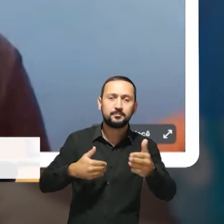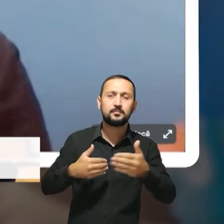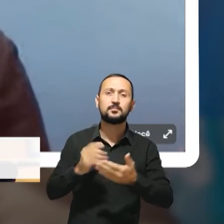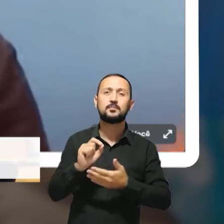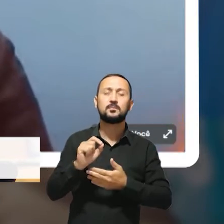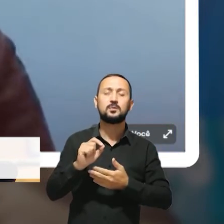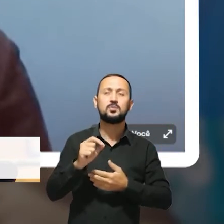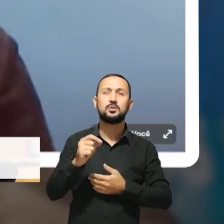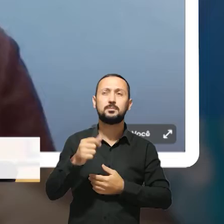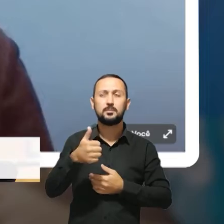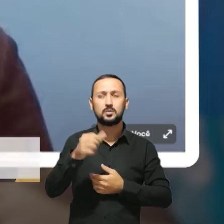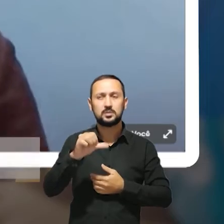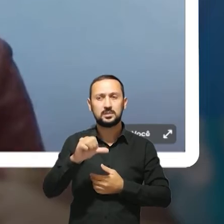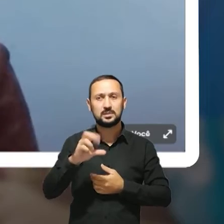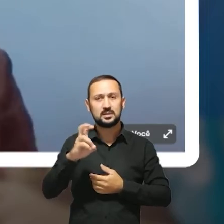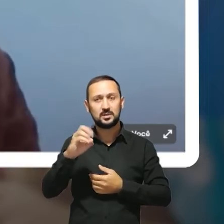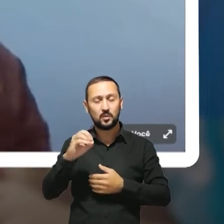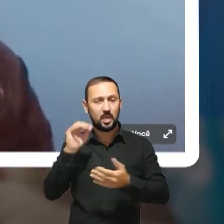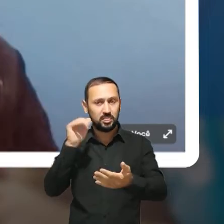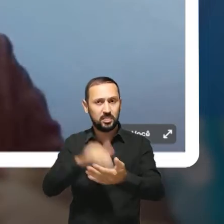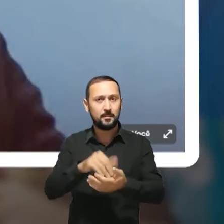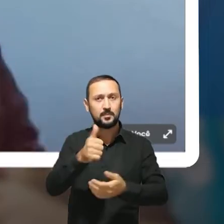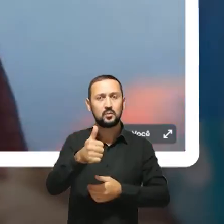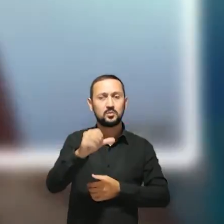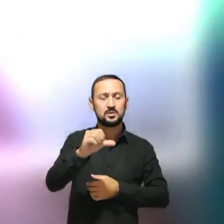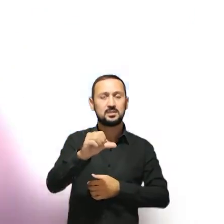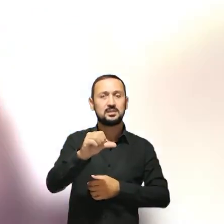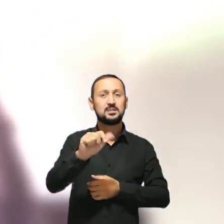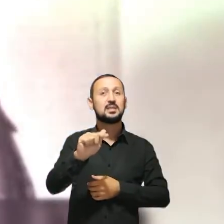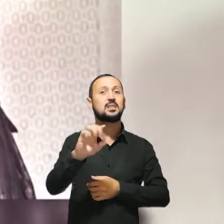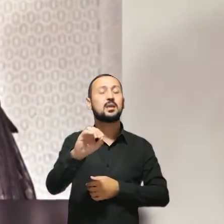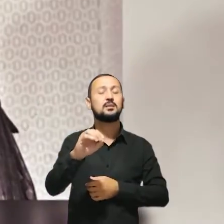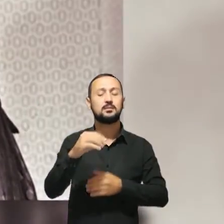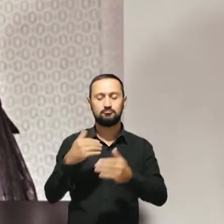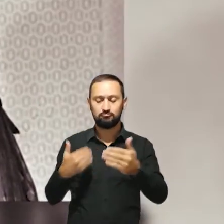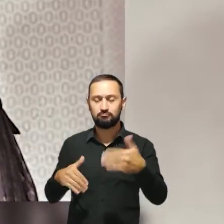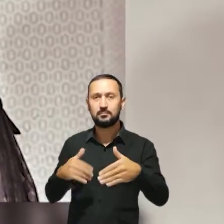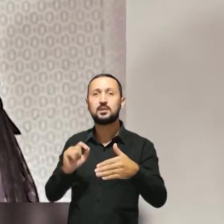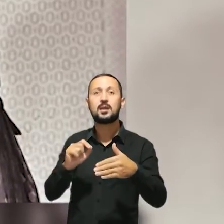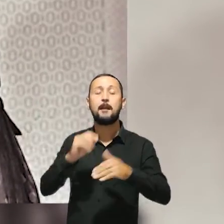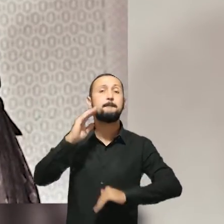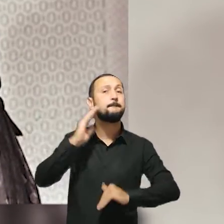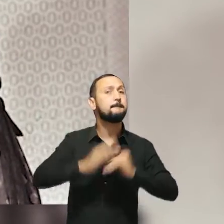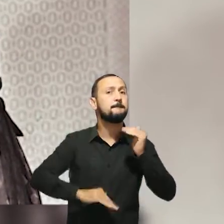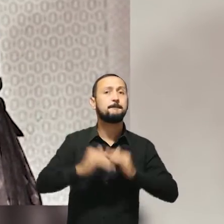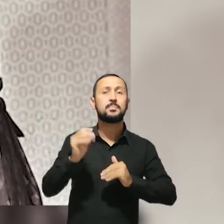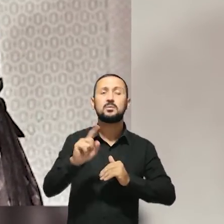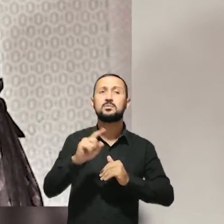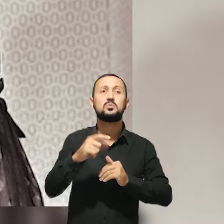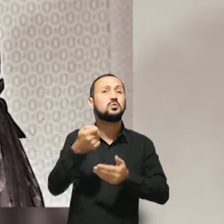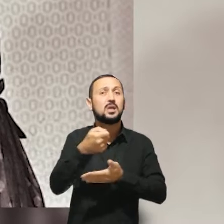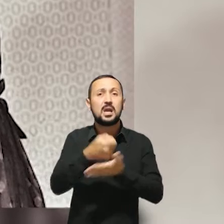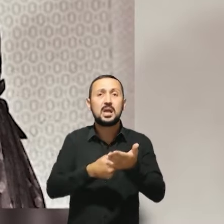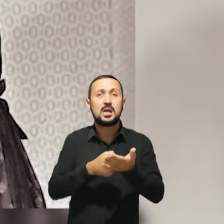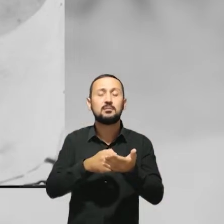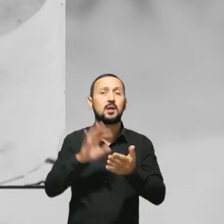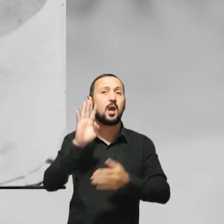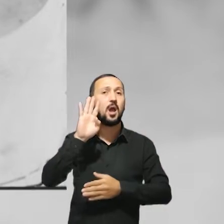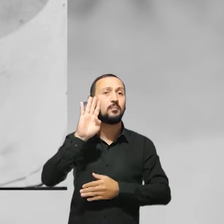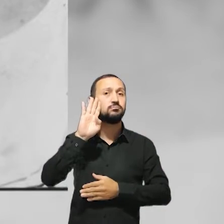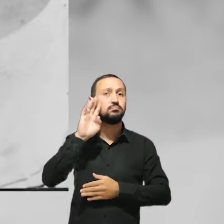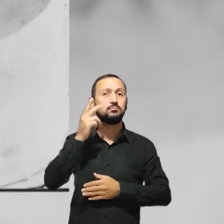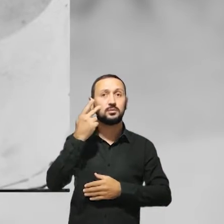viveu a carreira dela foi dos anos 50 aos anos 70, e então numa época em que a profissão nem